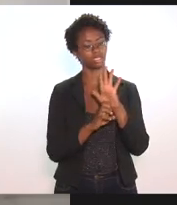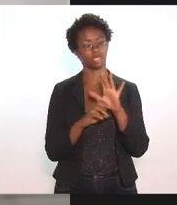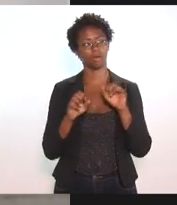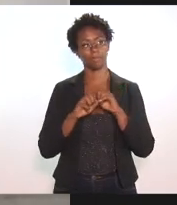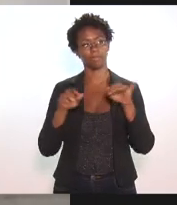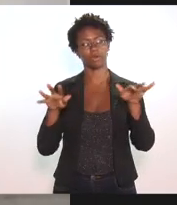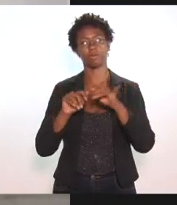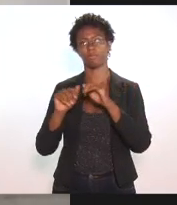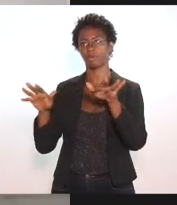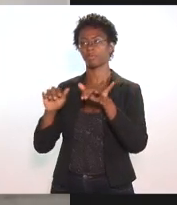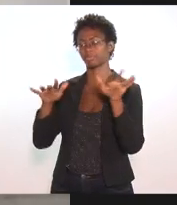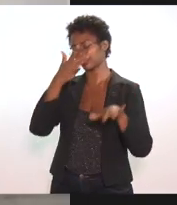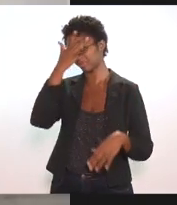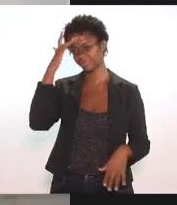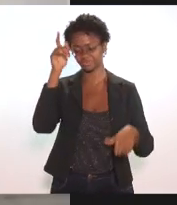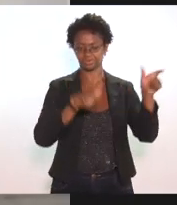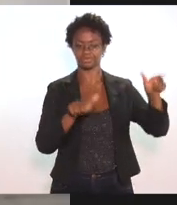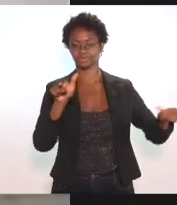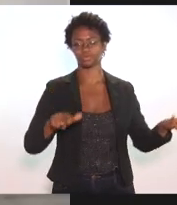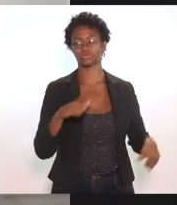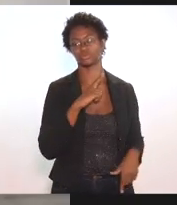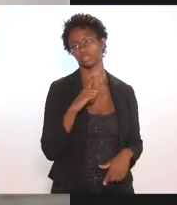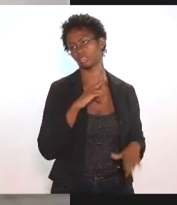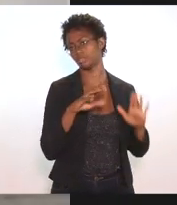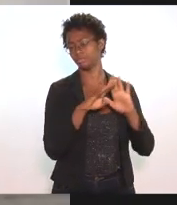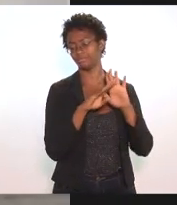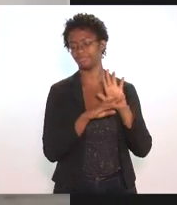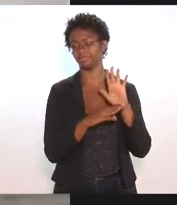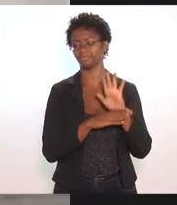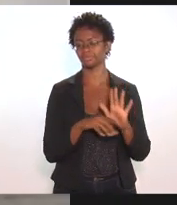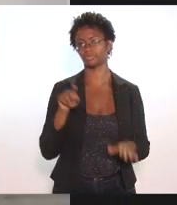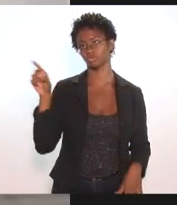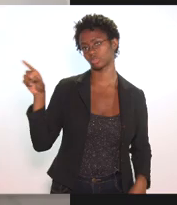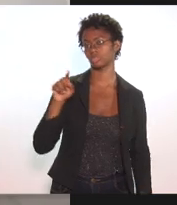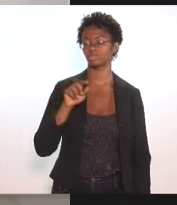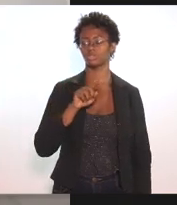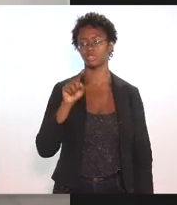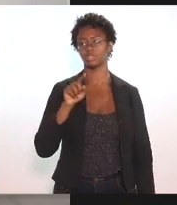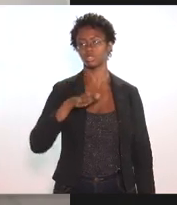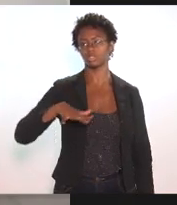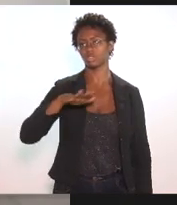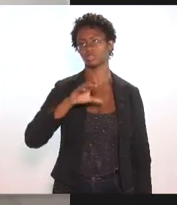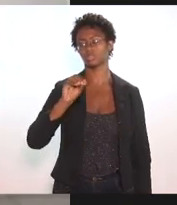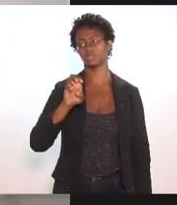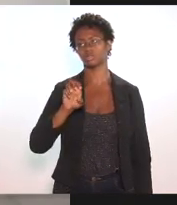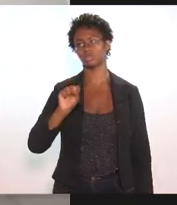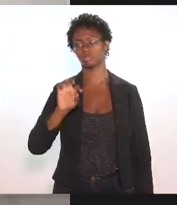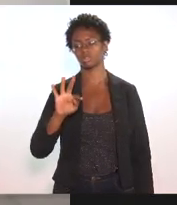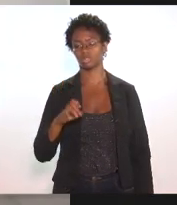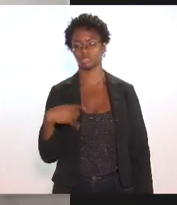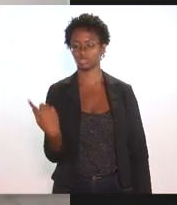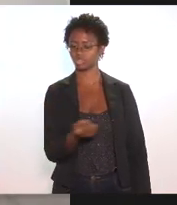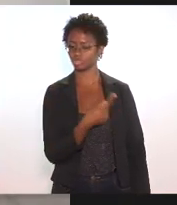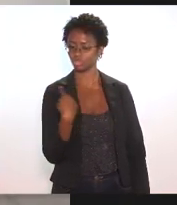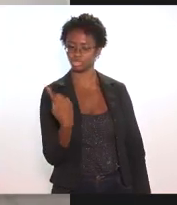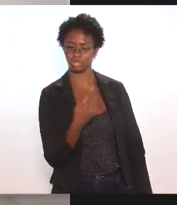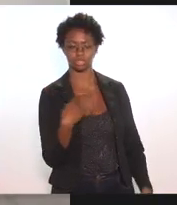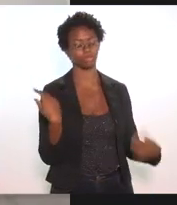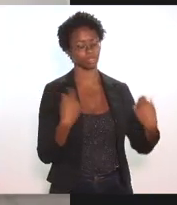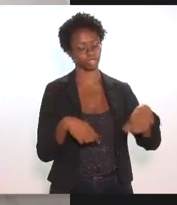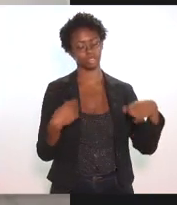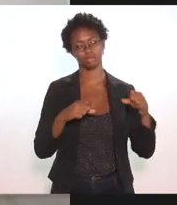pessoas que a senhora já tem relação na Zona Oeste, enfim. Realmente, a gente carece para que o poder público,